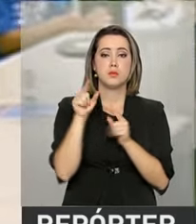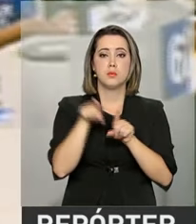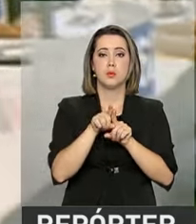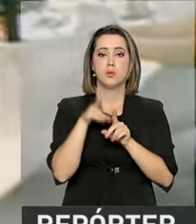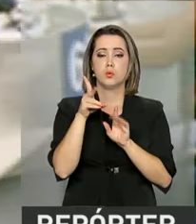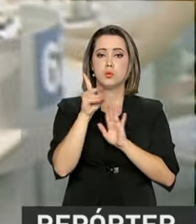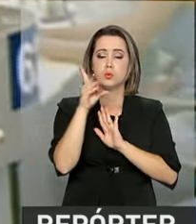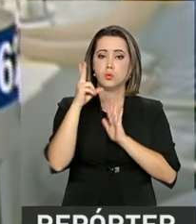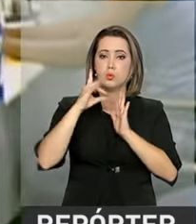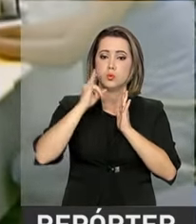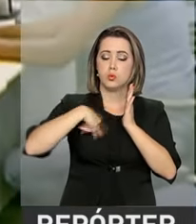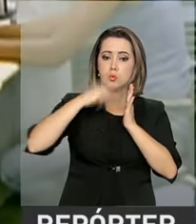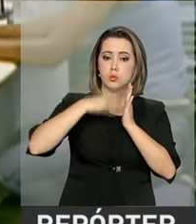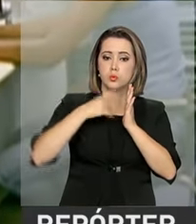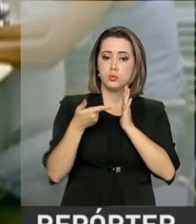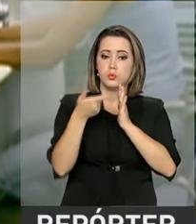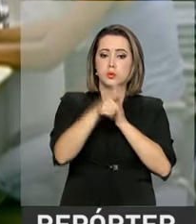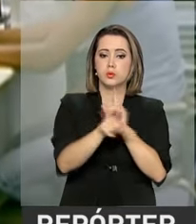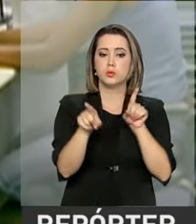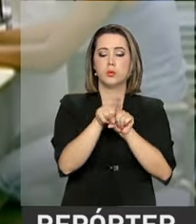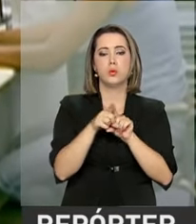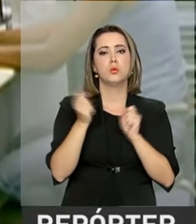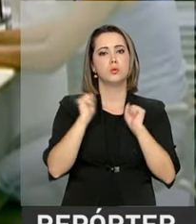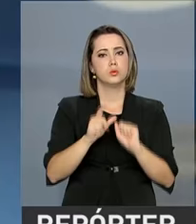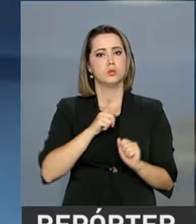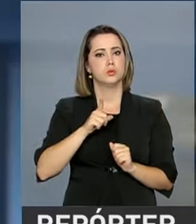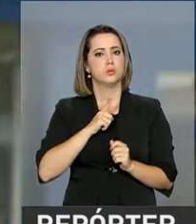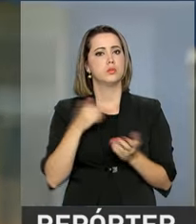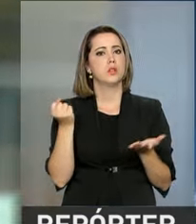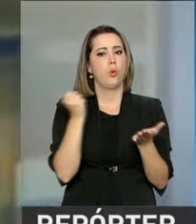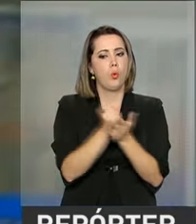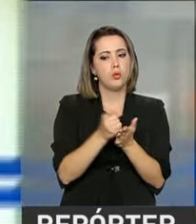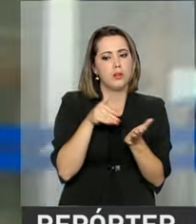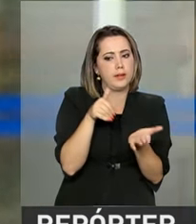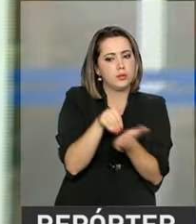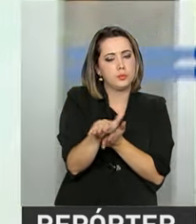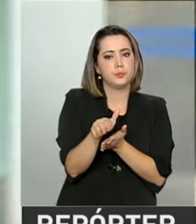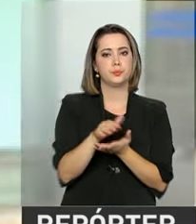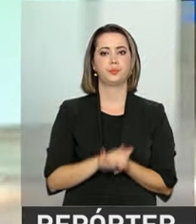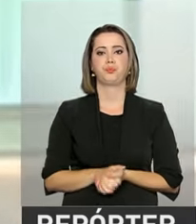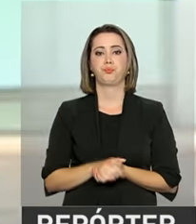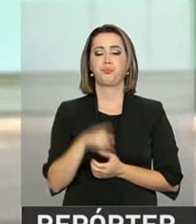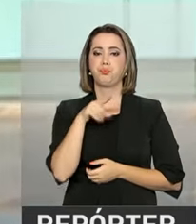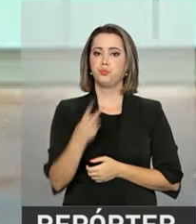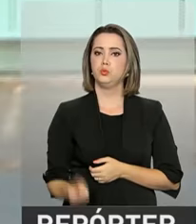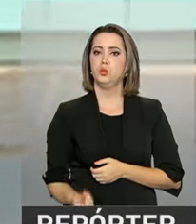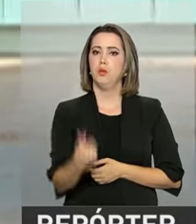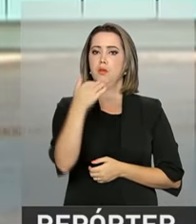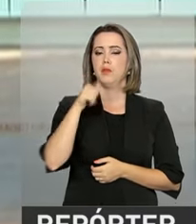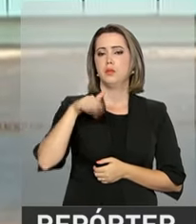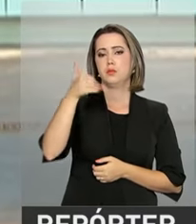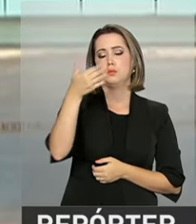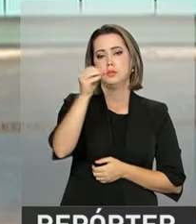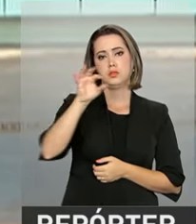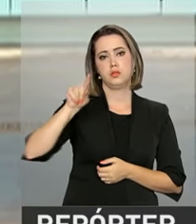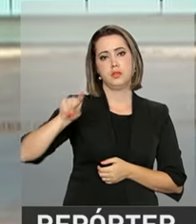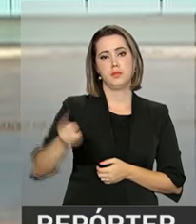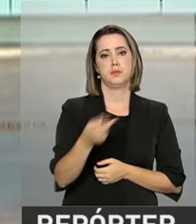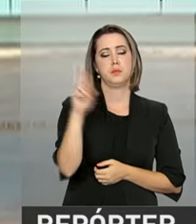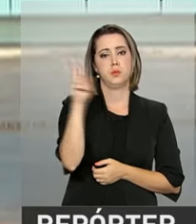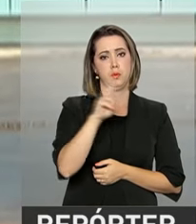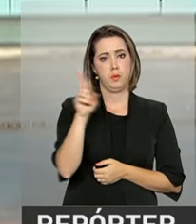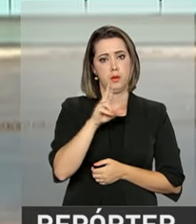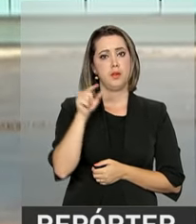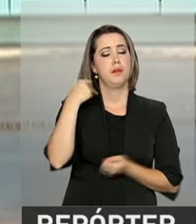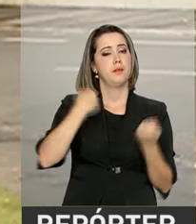de trabalho ou outro documento que comprove a rescisão de seu contrato. Para valores acima de R$ 10.000, é obrigatória